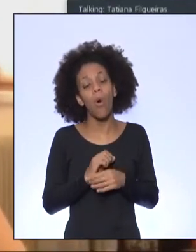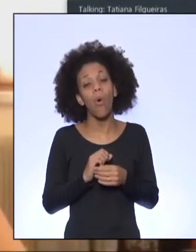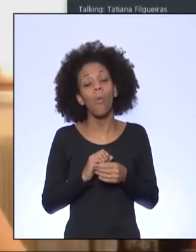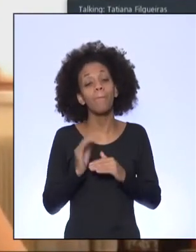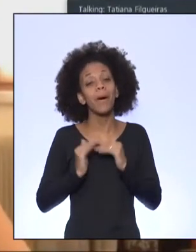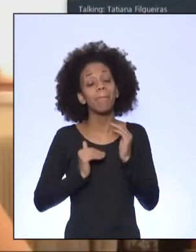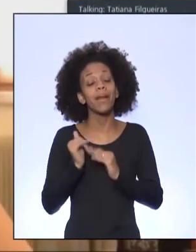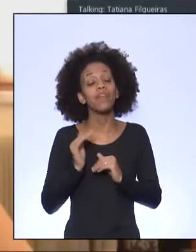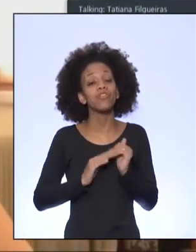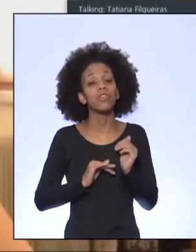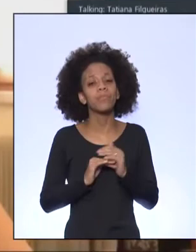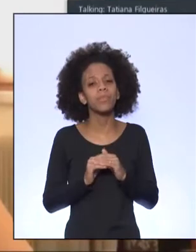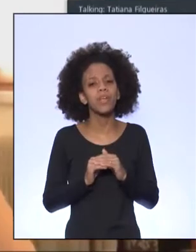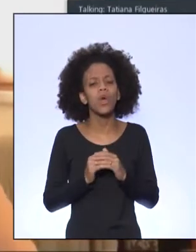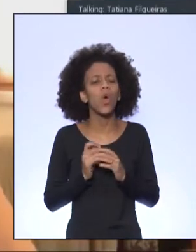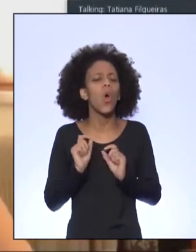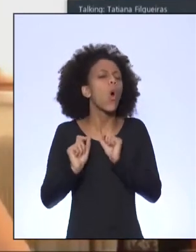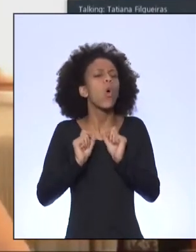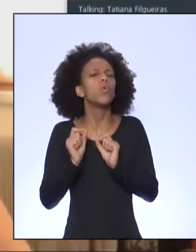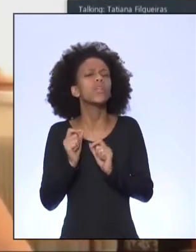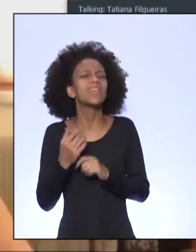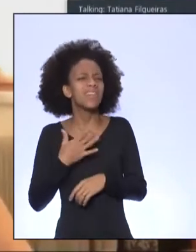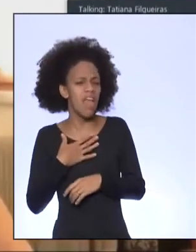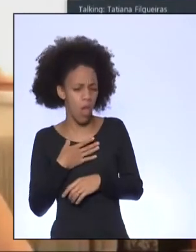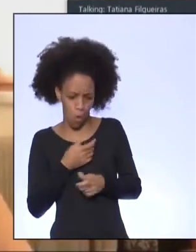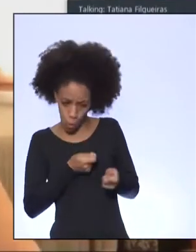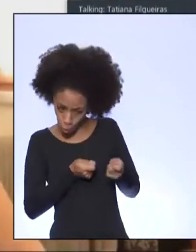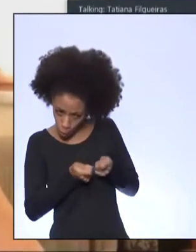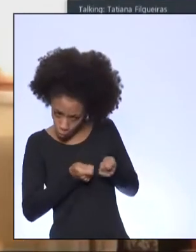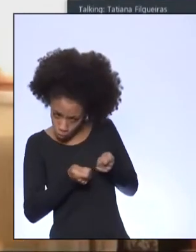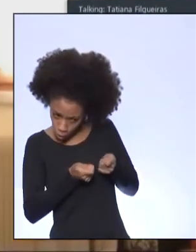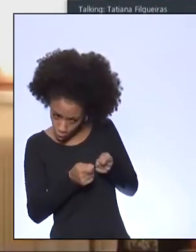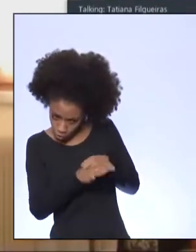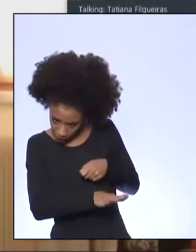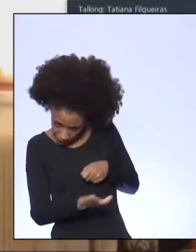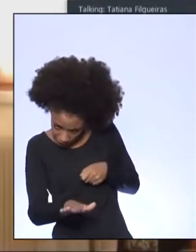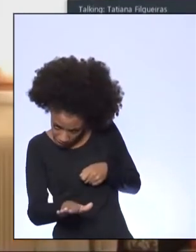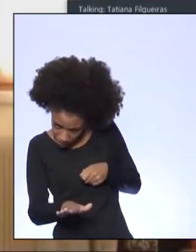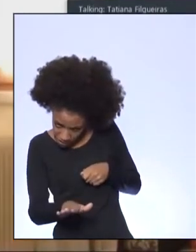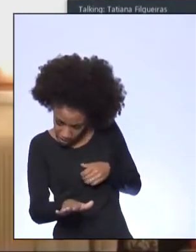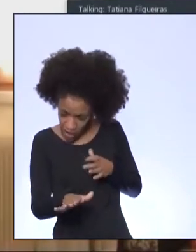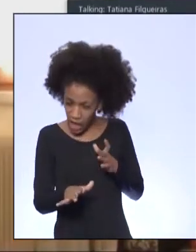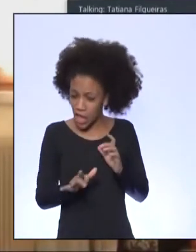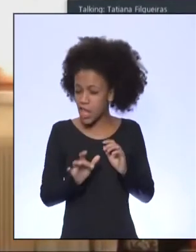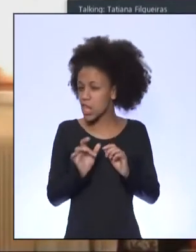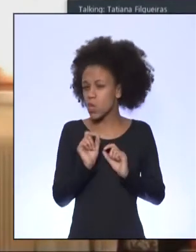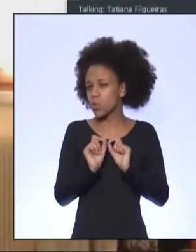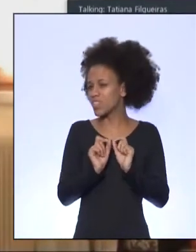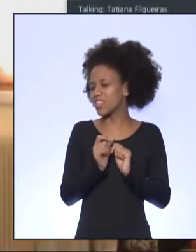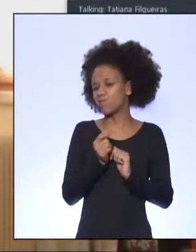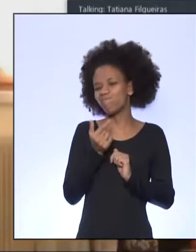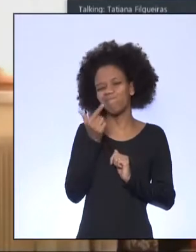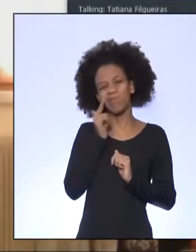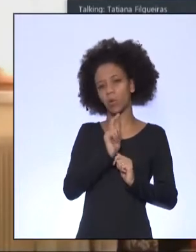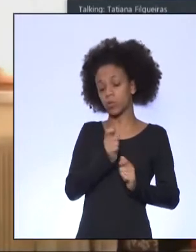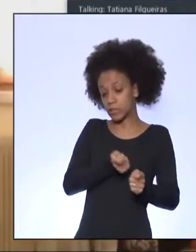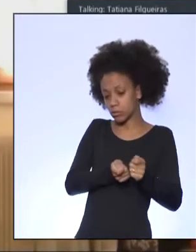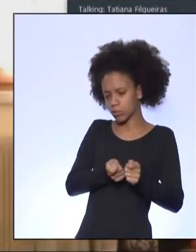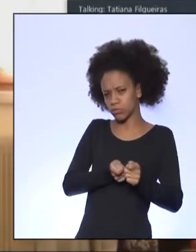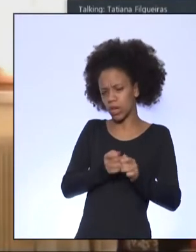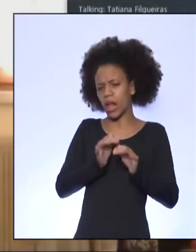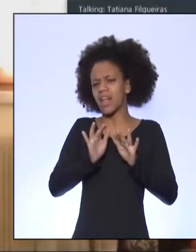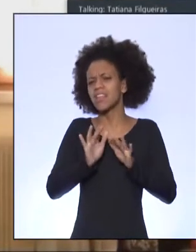criança sobre o que eu controlo e o que eu não controlo. Então, o que está te tirando do sério, o que está te tirando